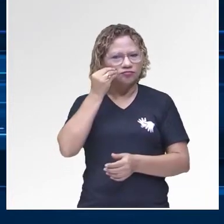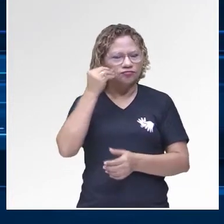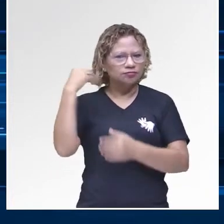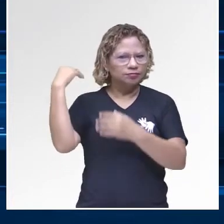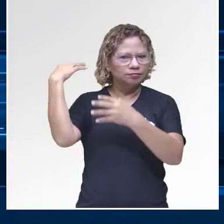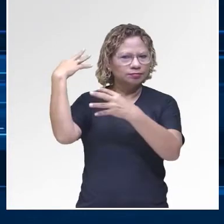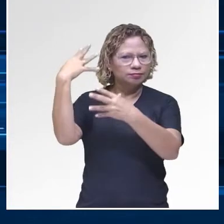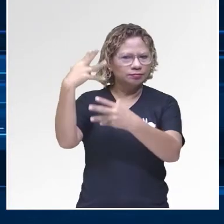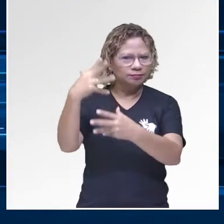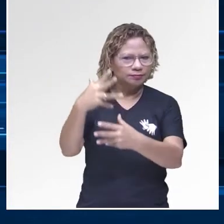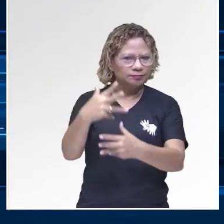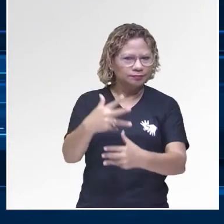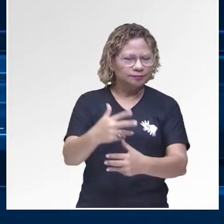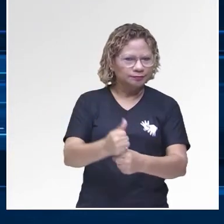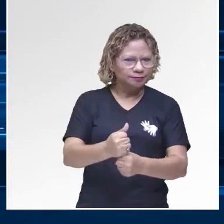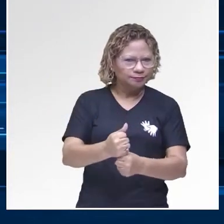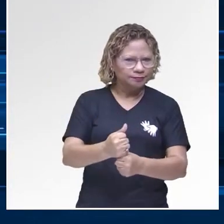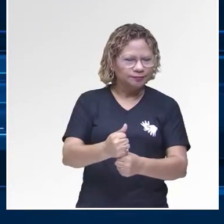nossa revisão.